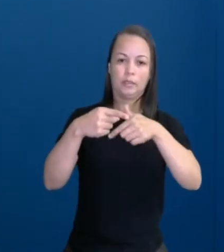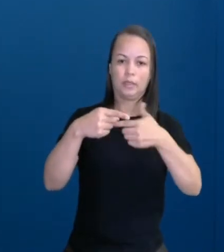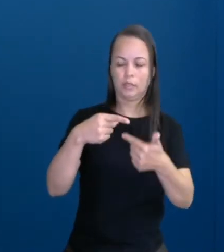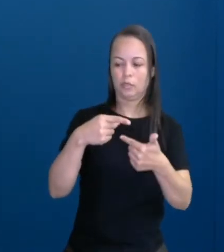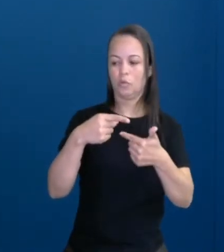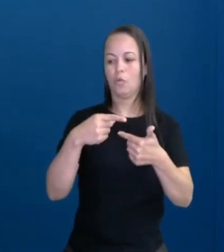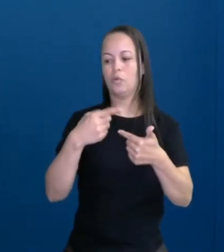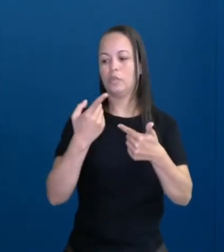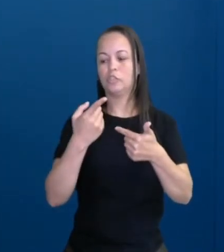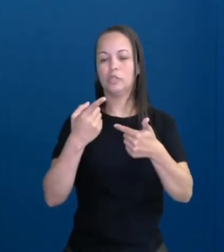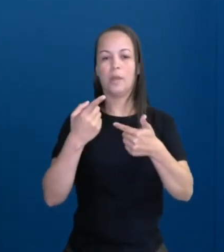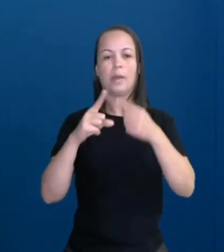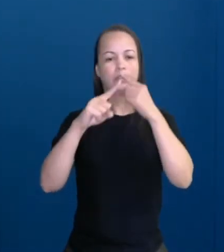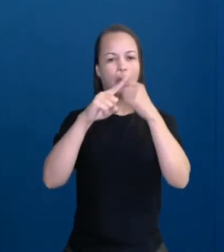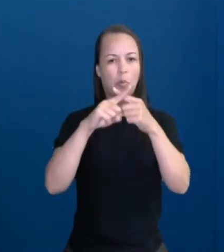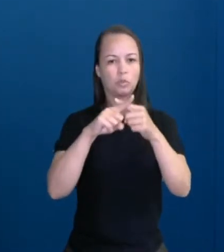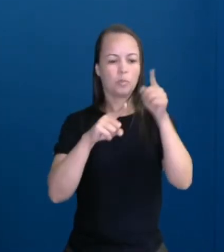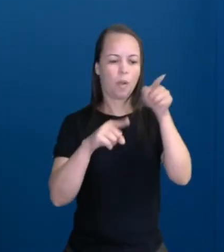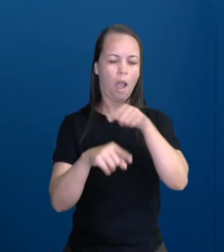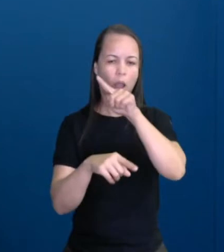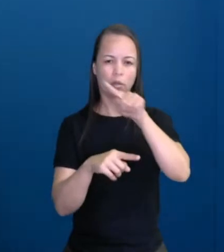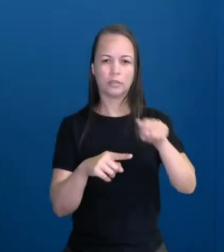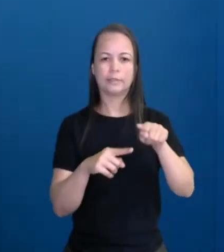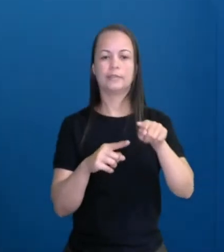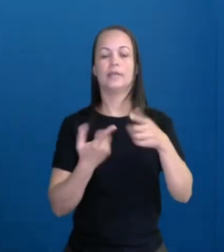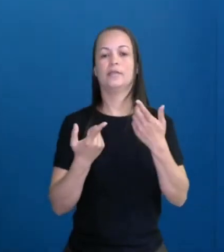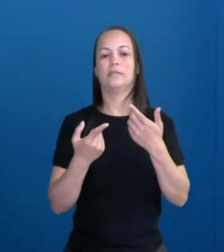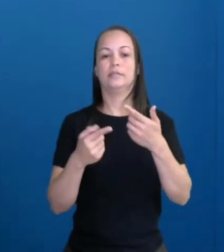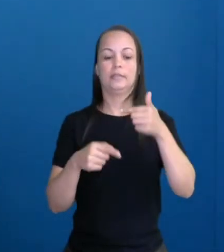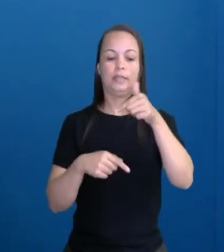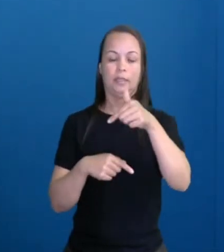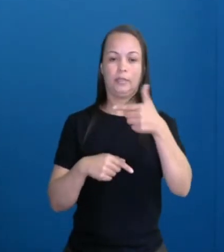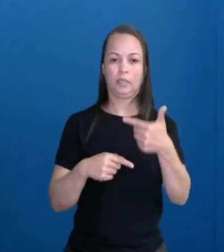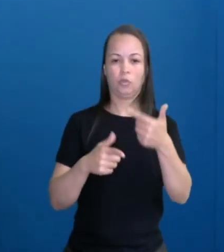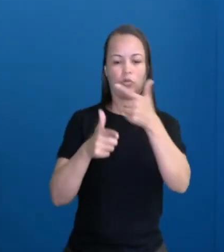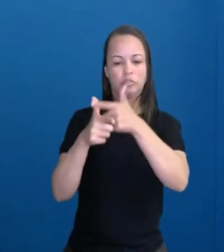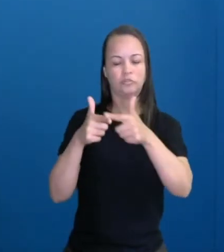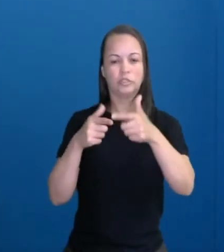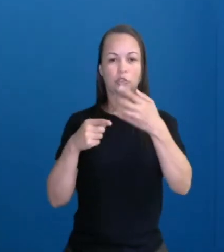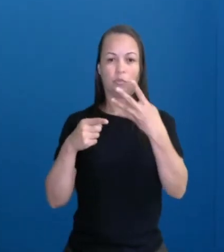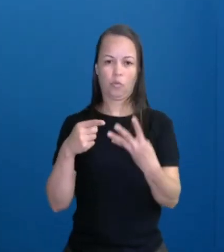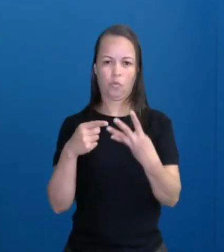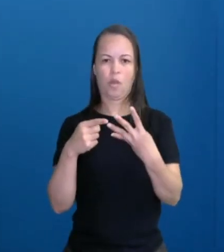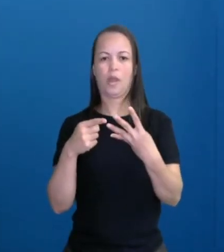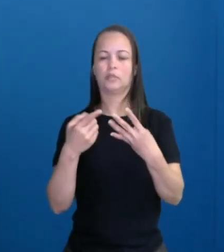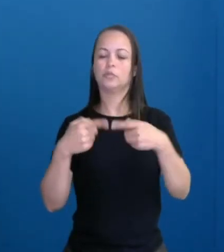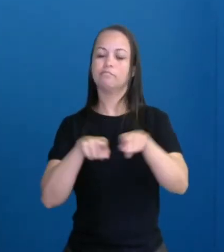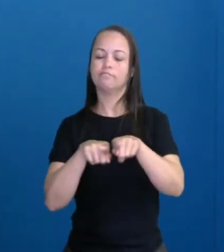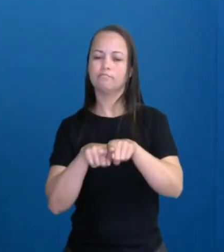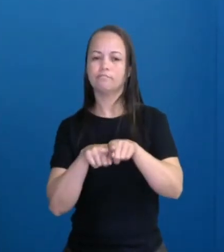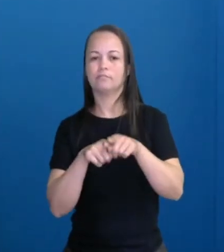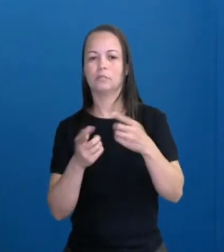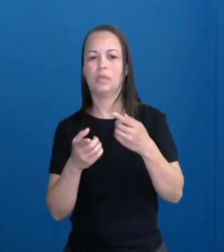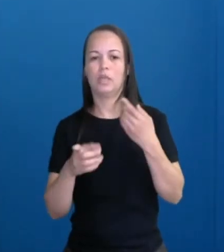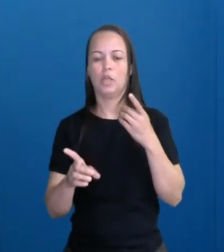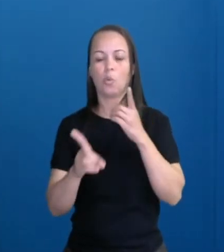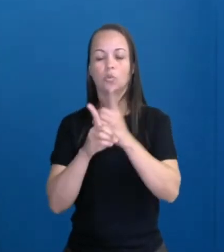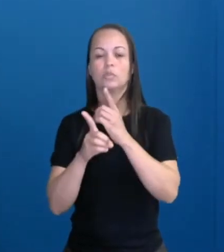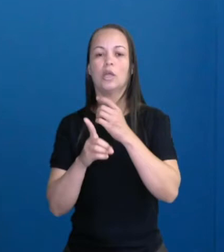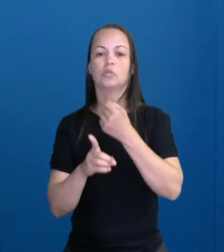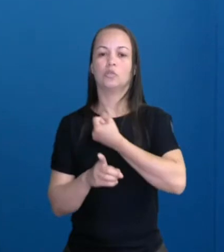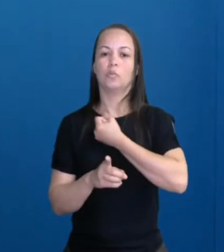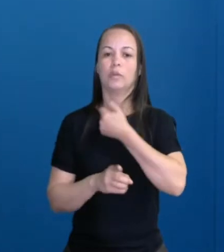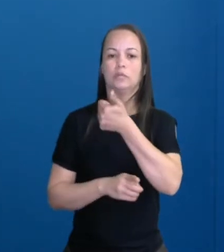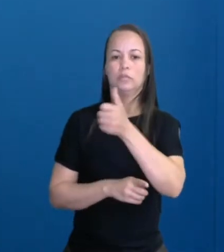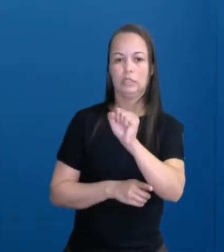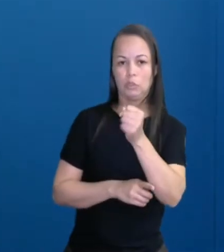cá multiplicando. Vai ficar 72 dividido por 4. E efetuando a divisão, chegamos a 18. O valor